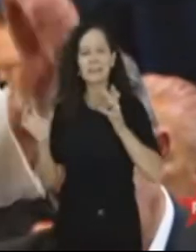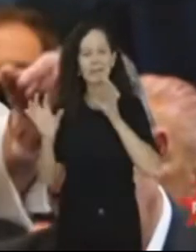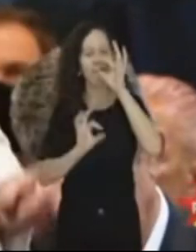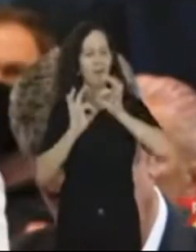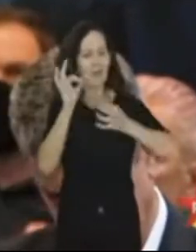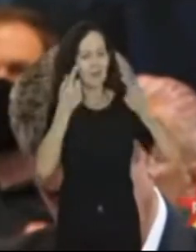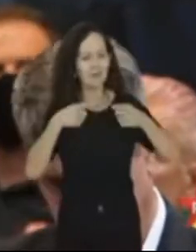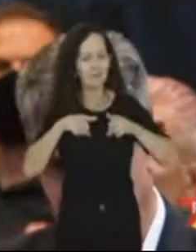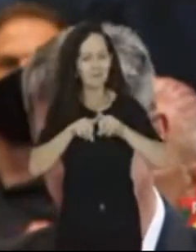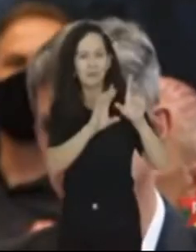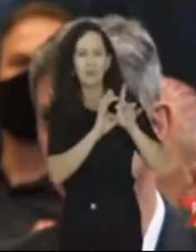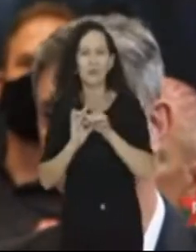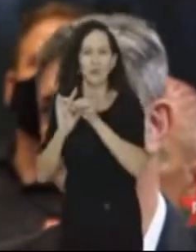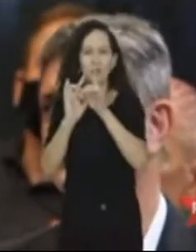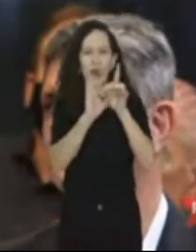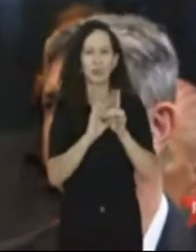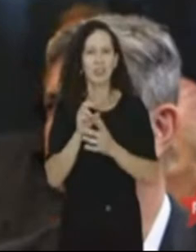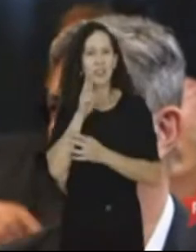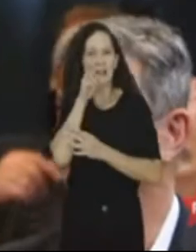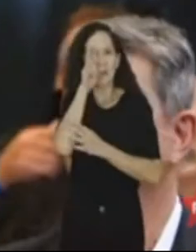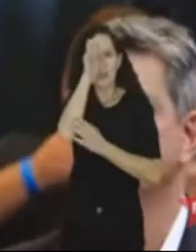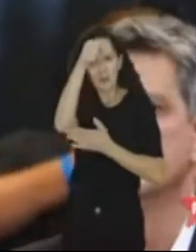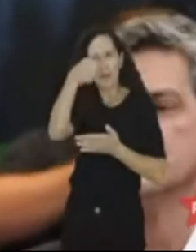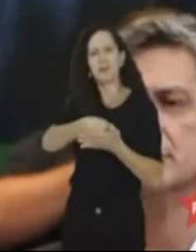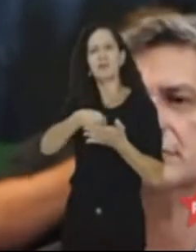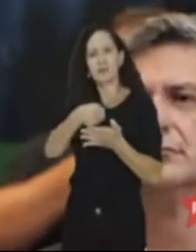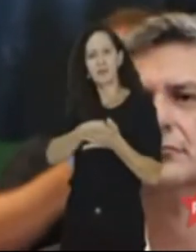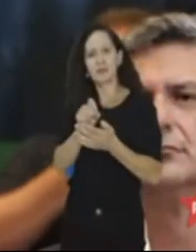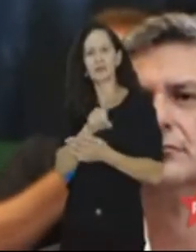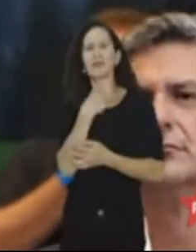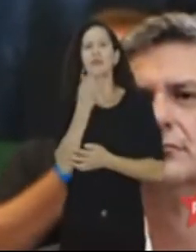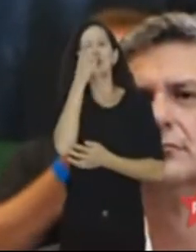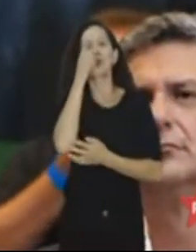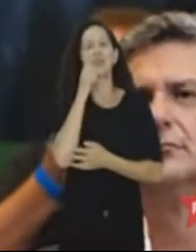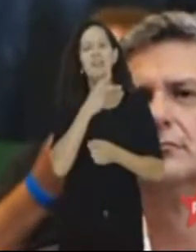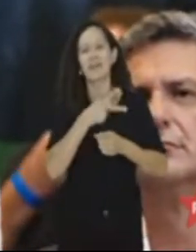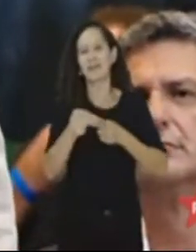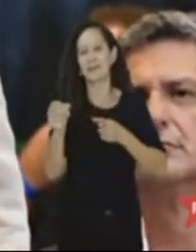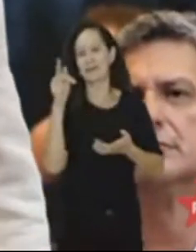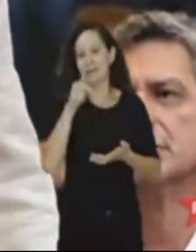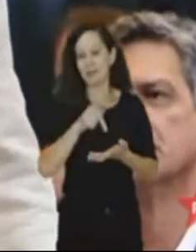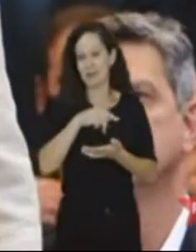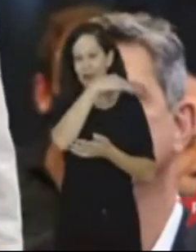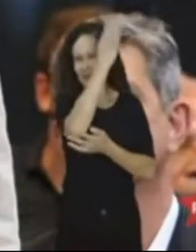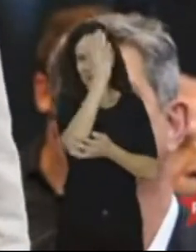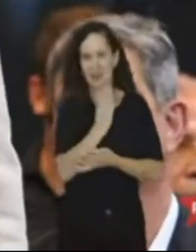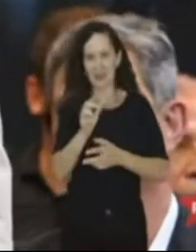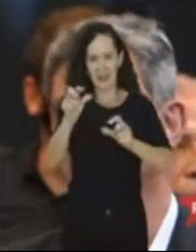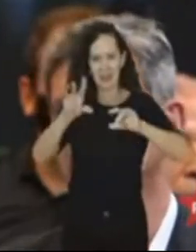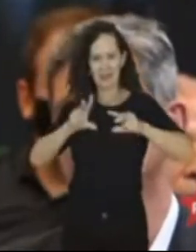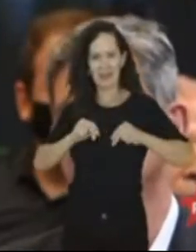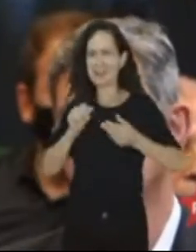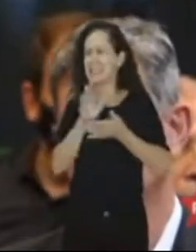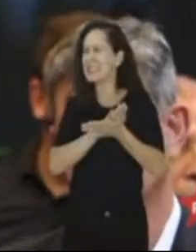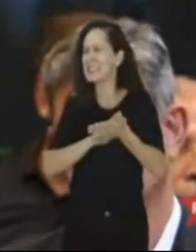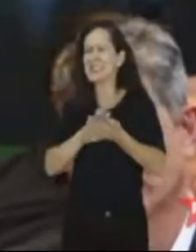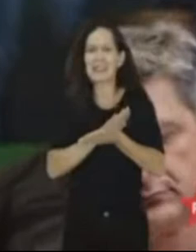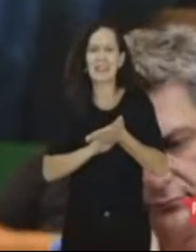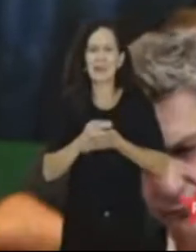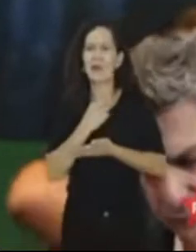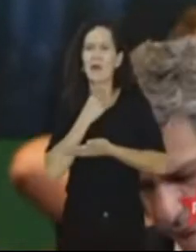estar firmes na luta para que a gente possa vencer. O Brasil não merece e não deve ter